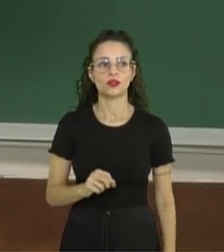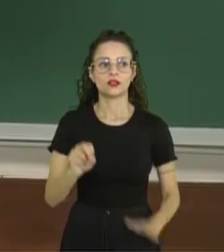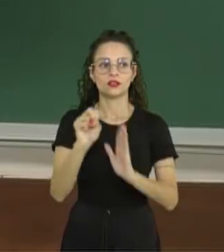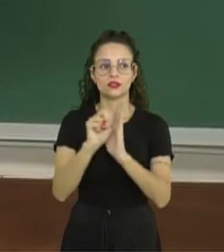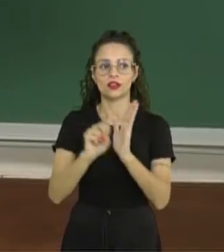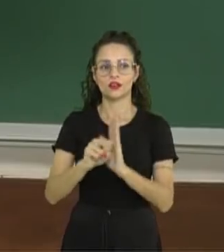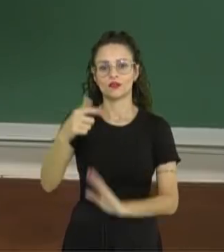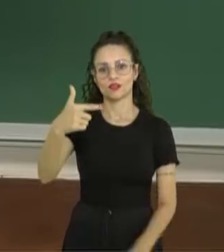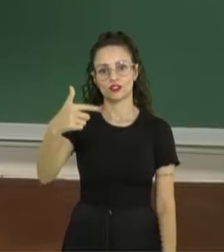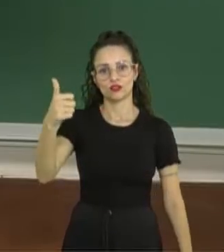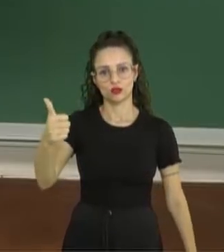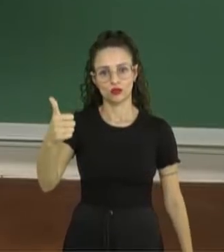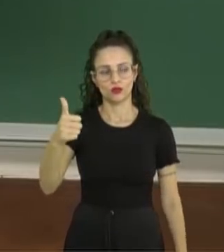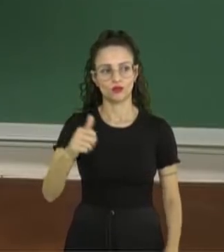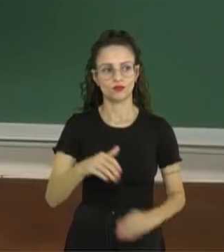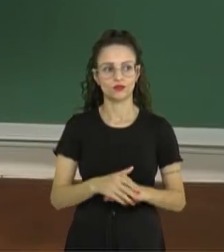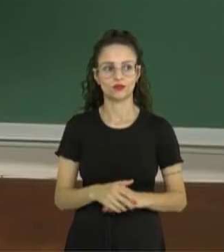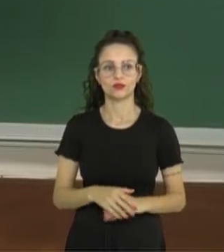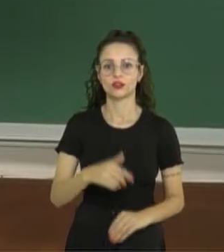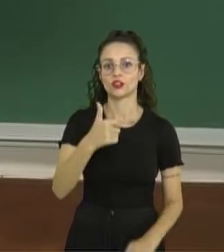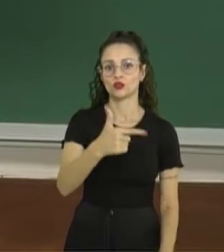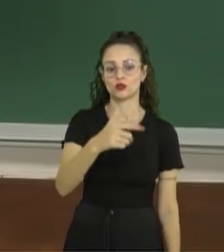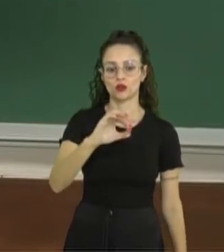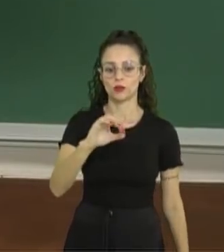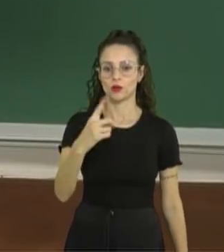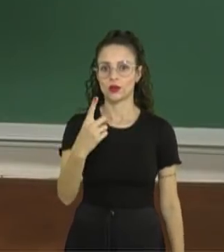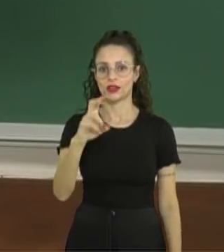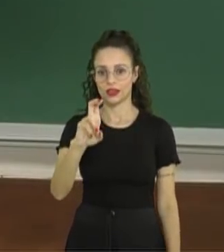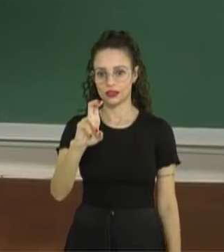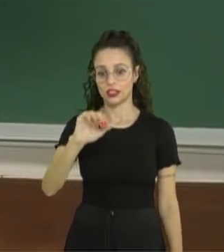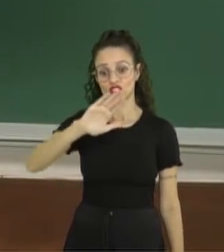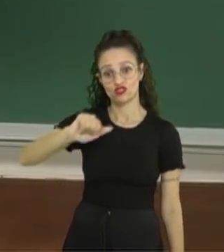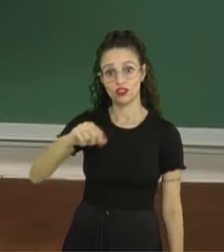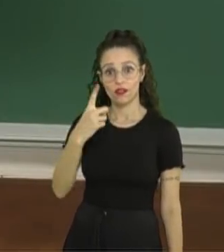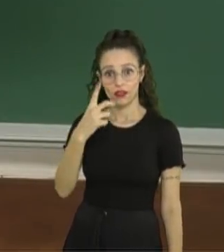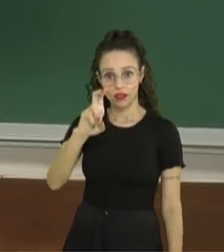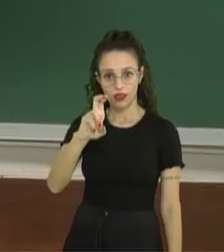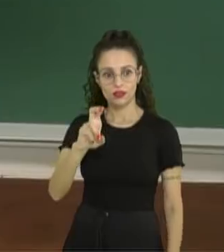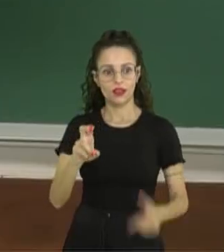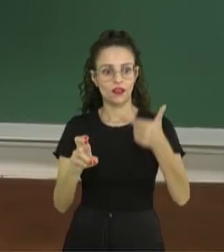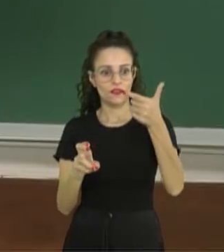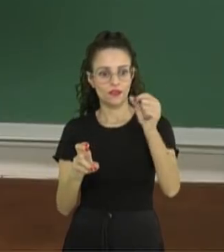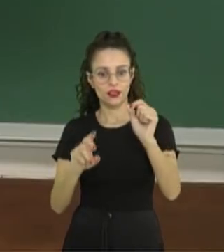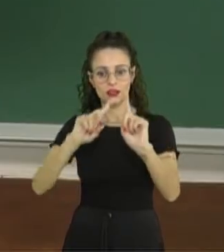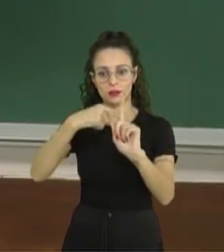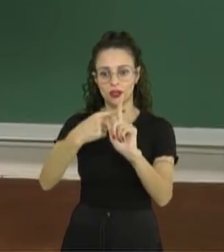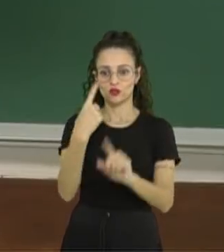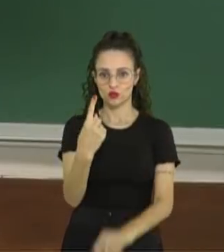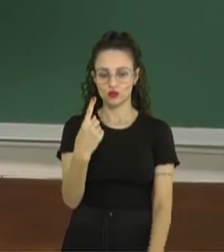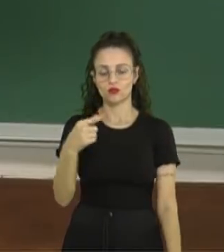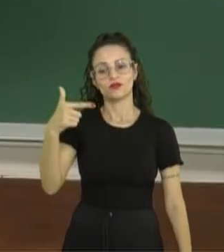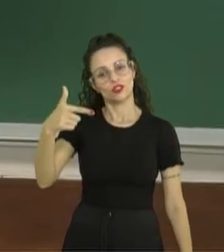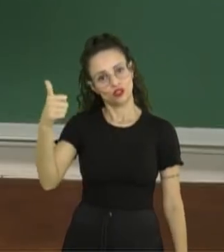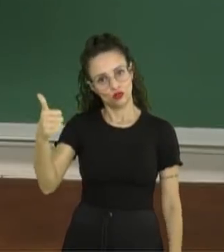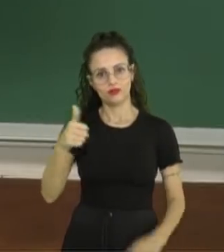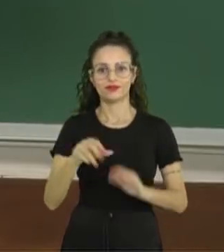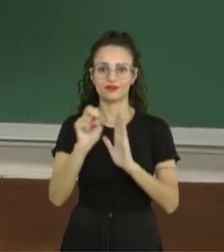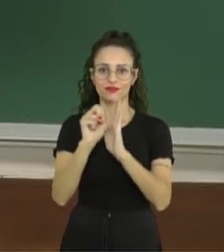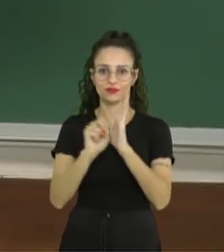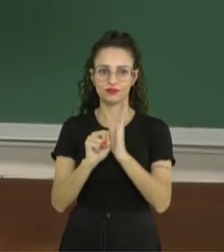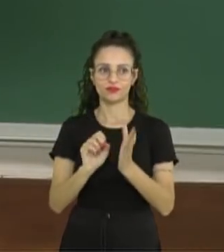século 21, você pega 2015, elimina o 15, pega o 20, acrescenta 1, dá 21, século